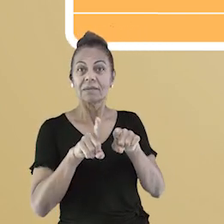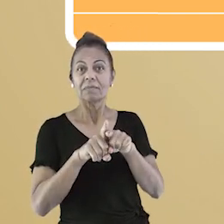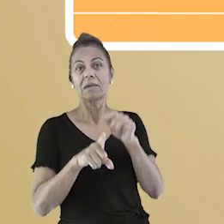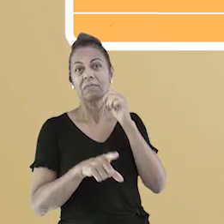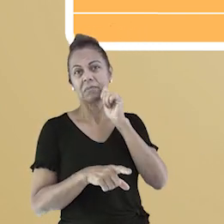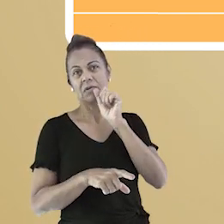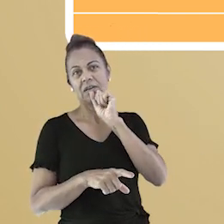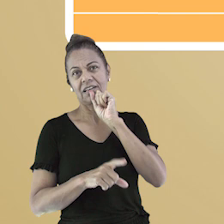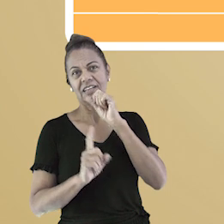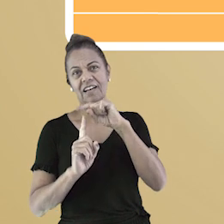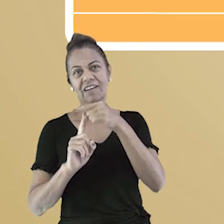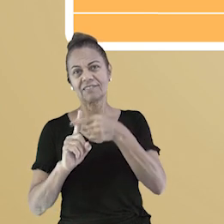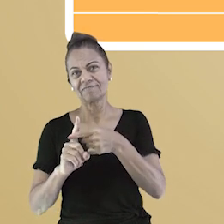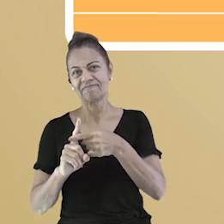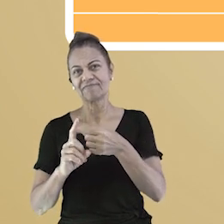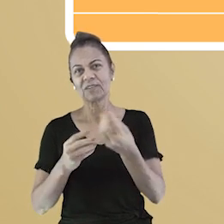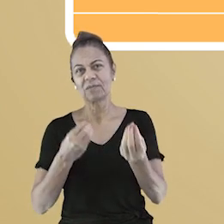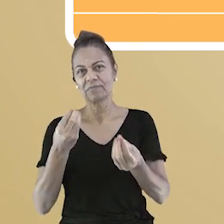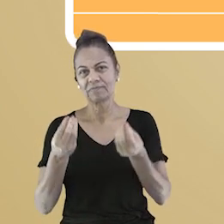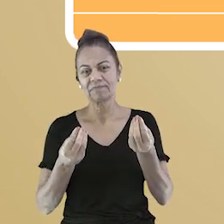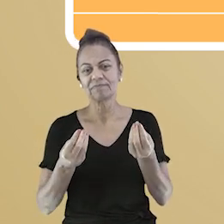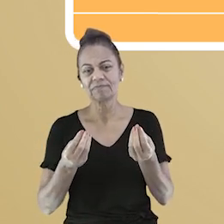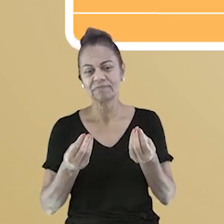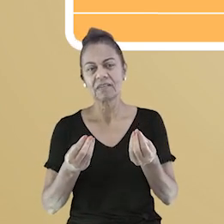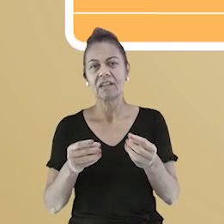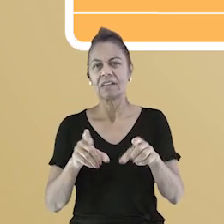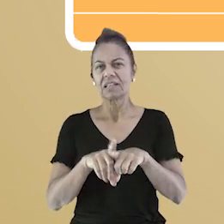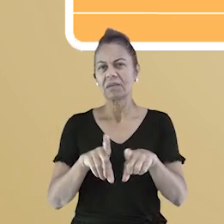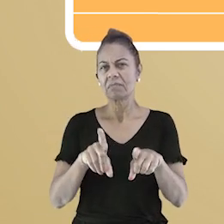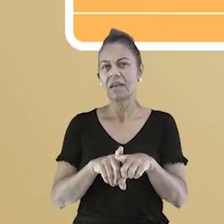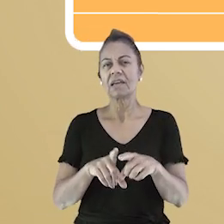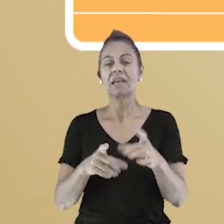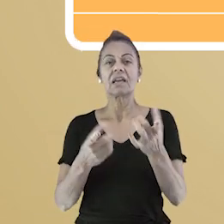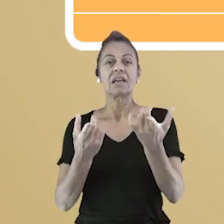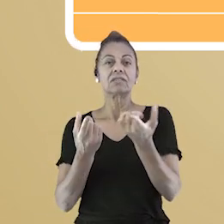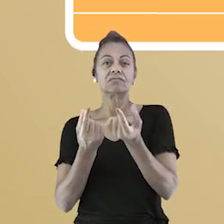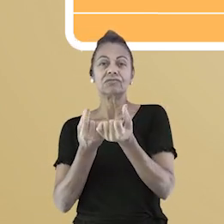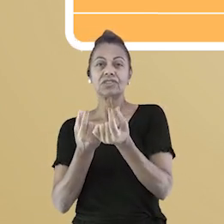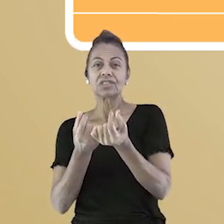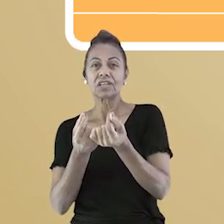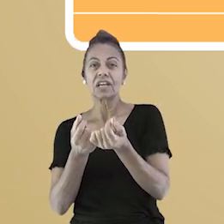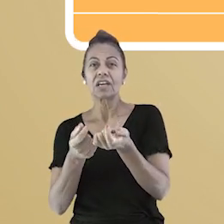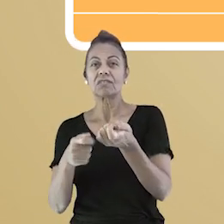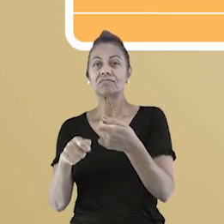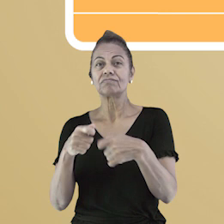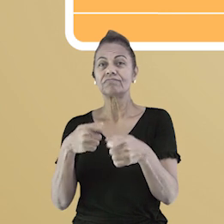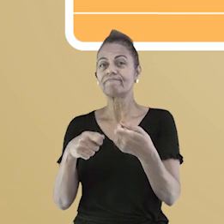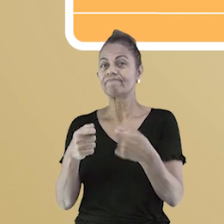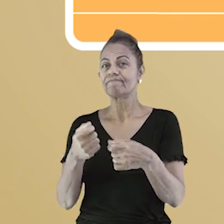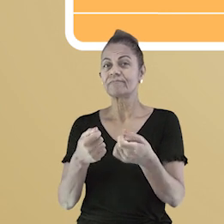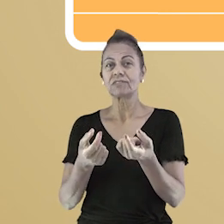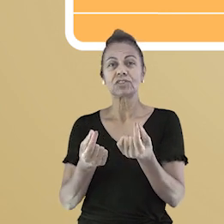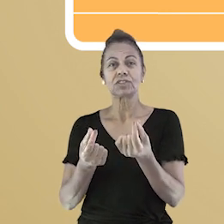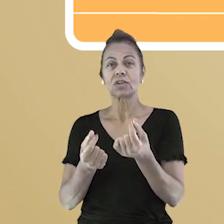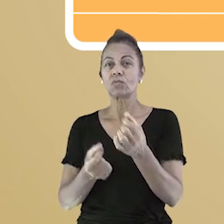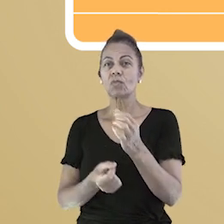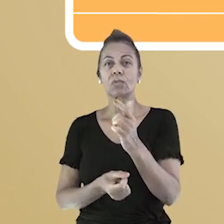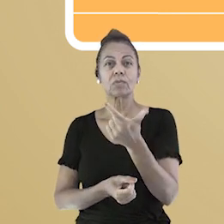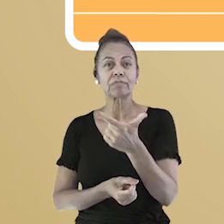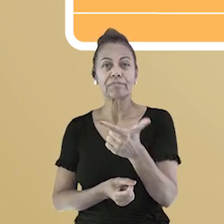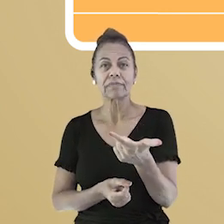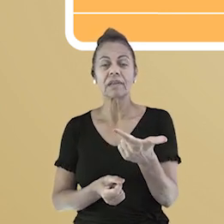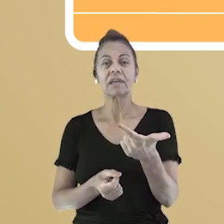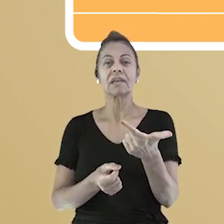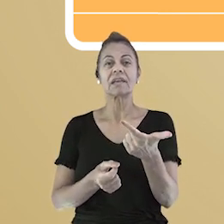né? Então ela passa a encarar mudanças na sua vida do ponto de vista financeiro, né? Muitos gastos que não eram planejados para